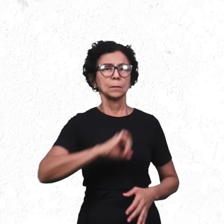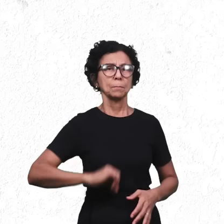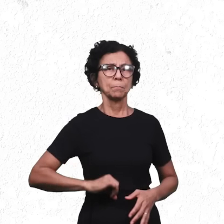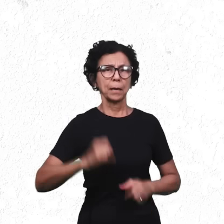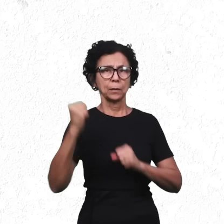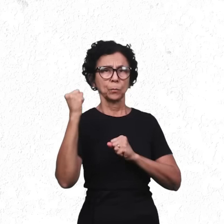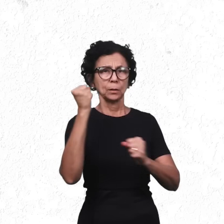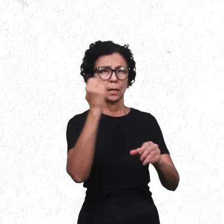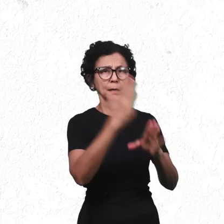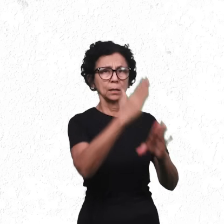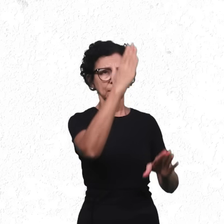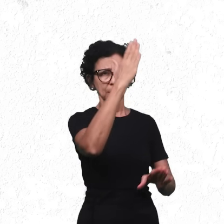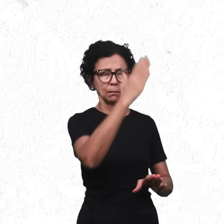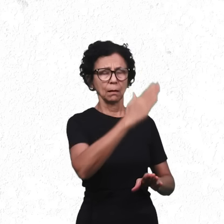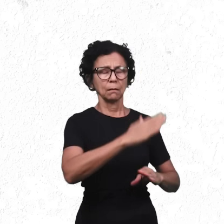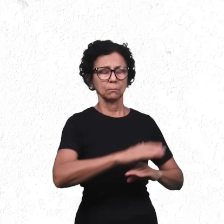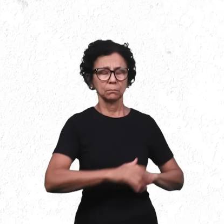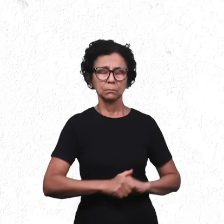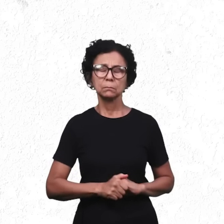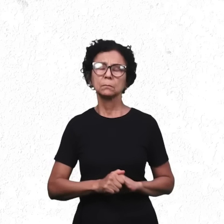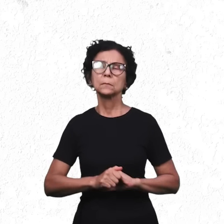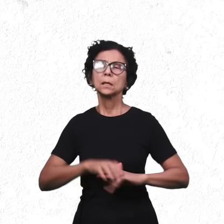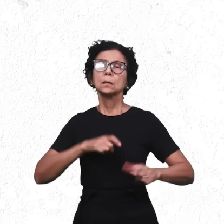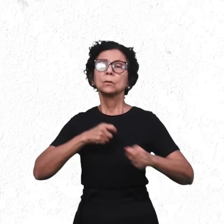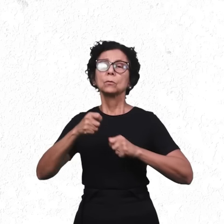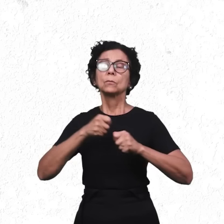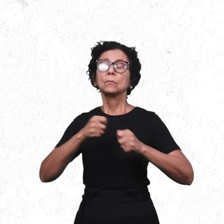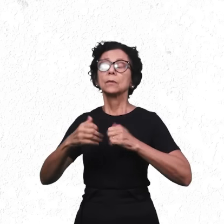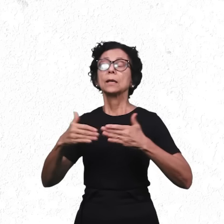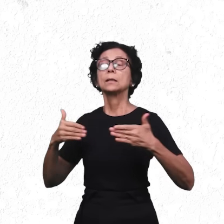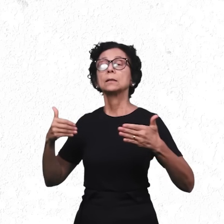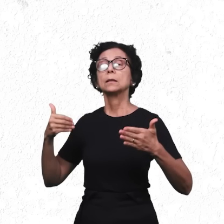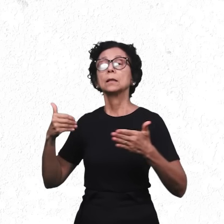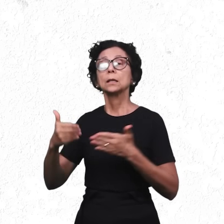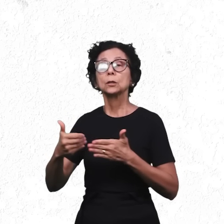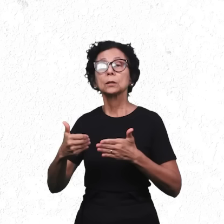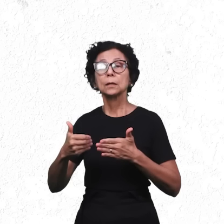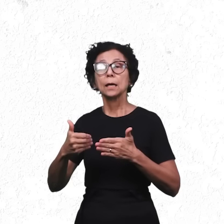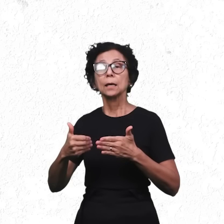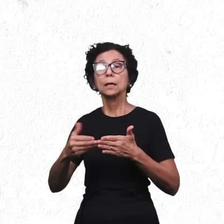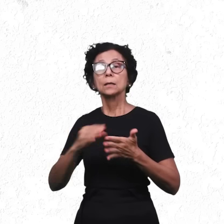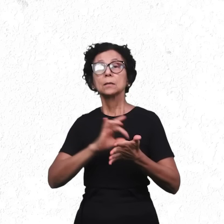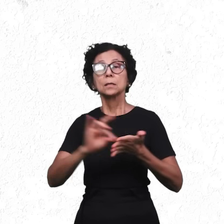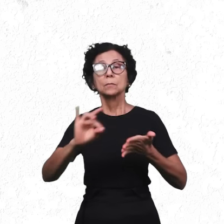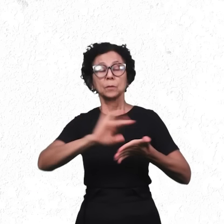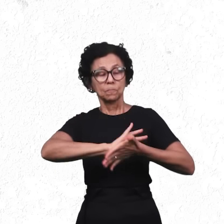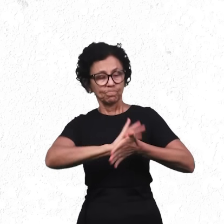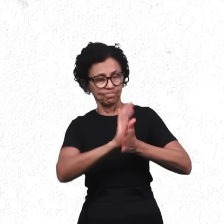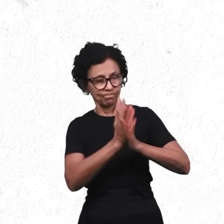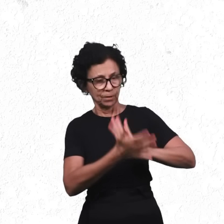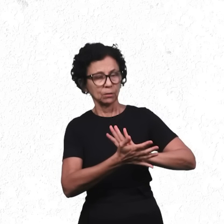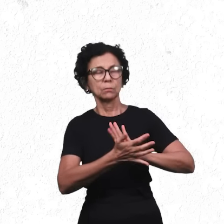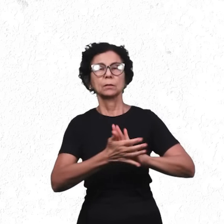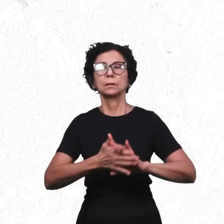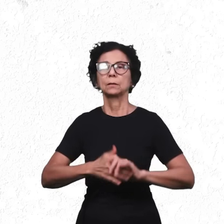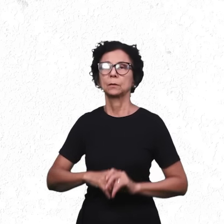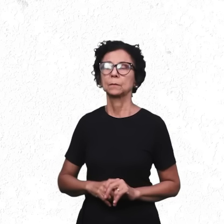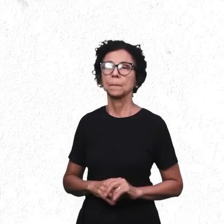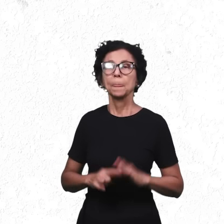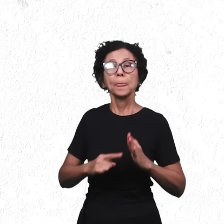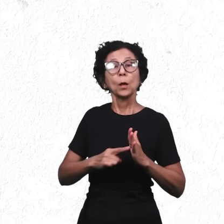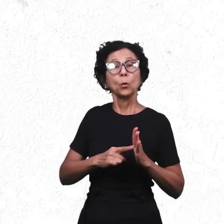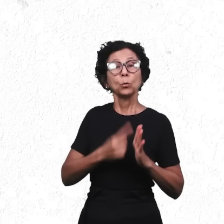que reine até que haja posto a todos os inimigos debaixo dos seus pés. Ora, o último inimigo que há de